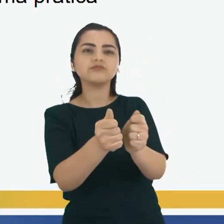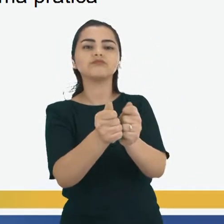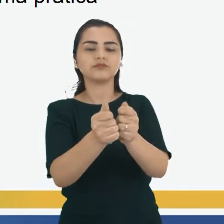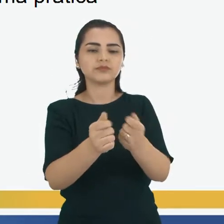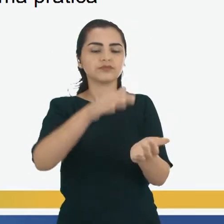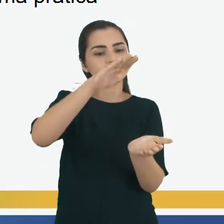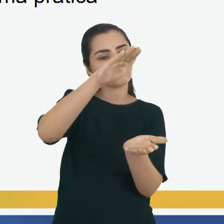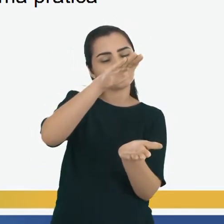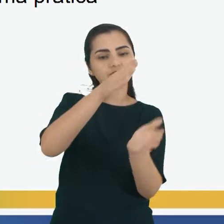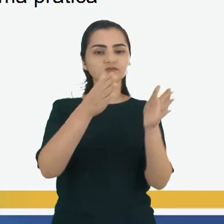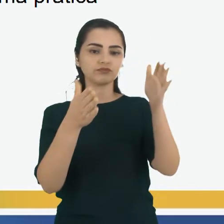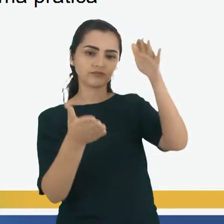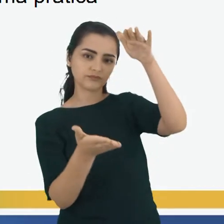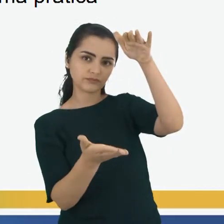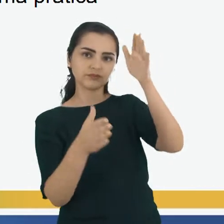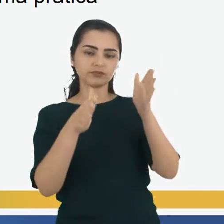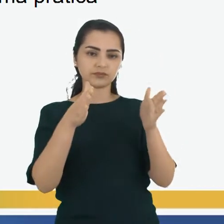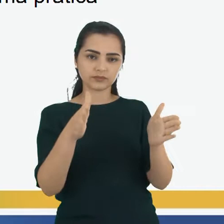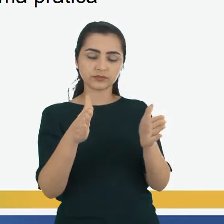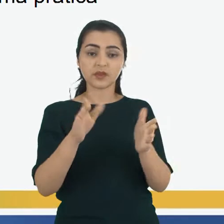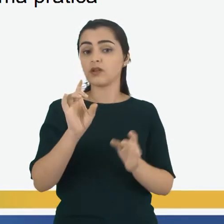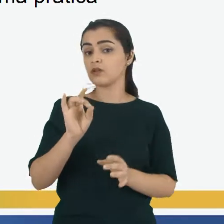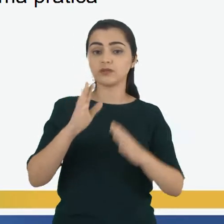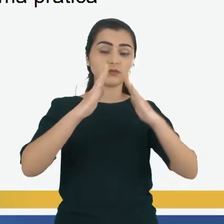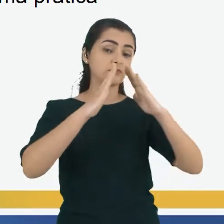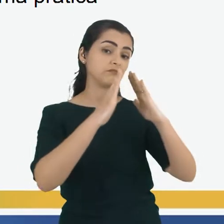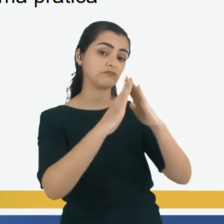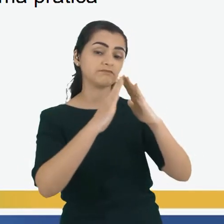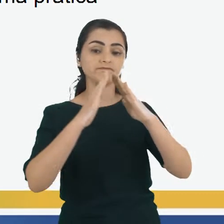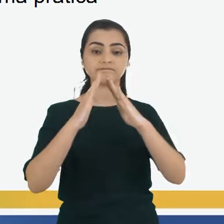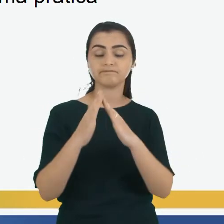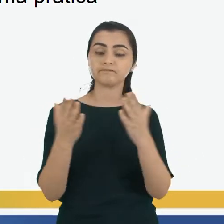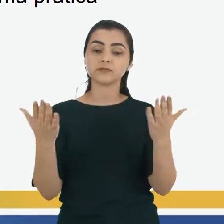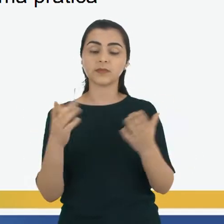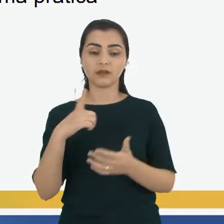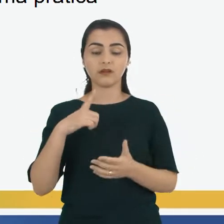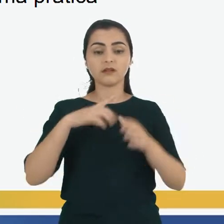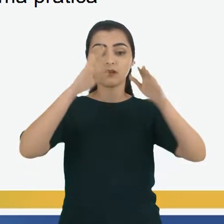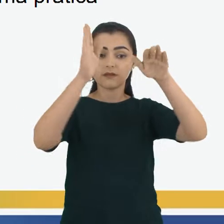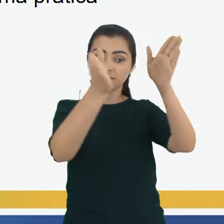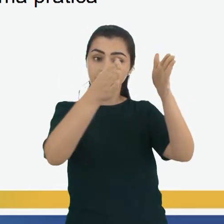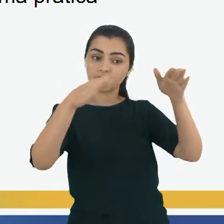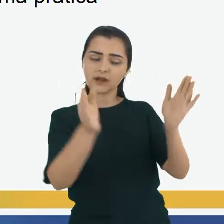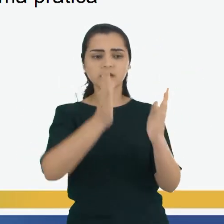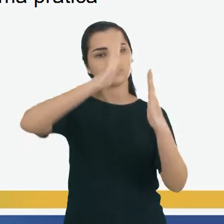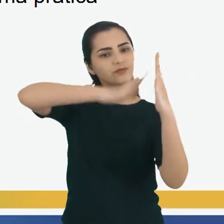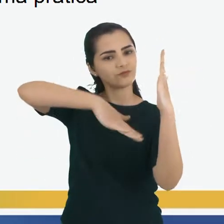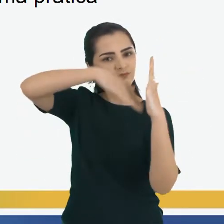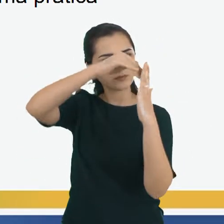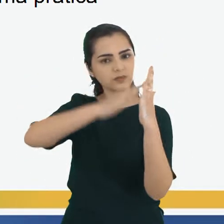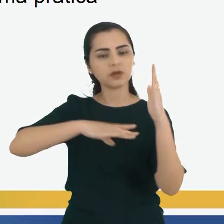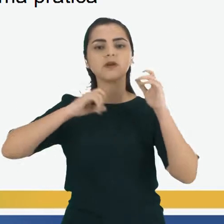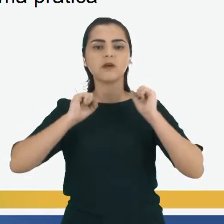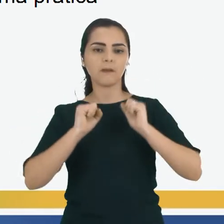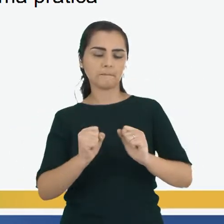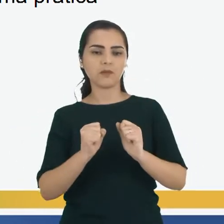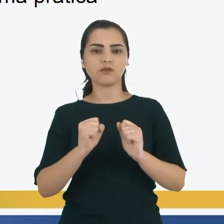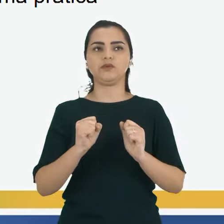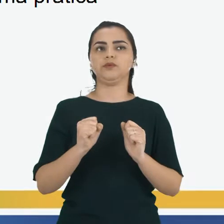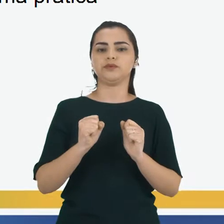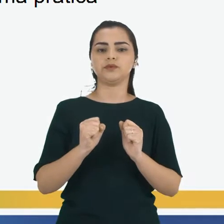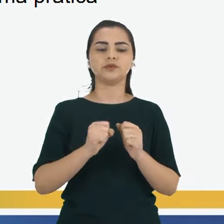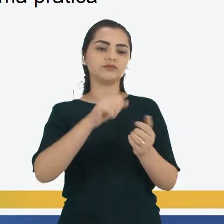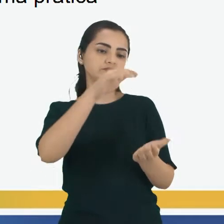peças, algumas estatuetas que são apenas enfeite. E eu tenho vasos com pinturas que podem ser